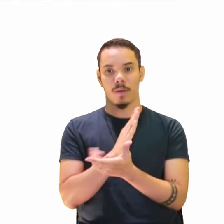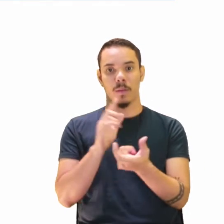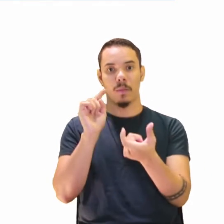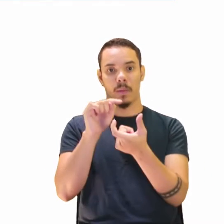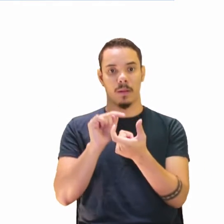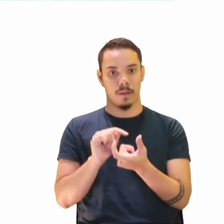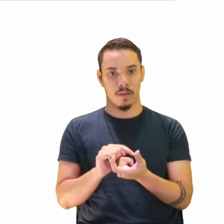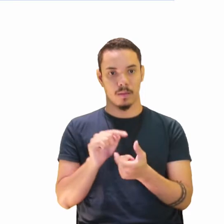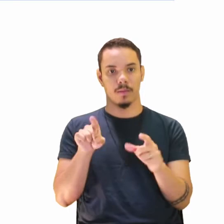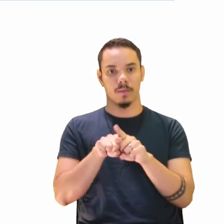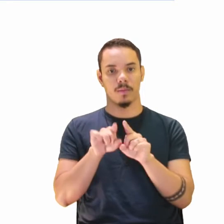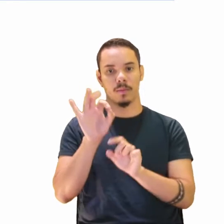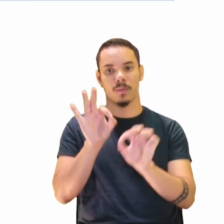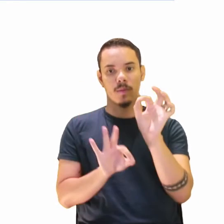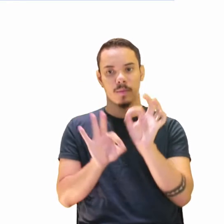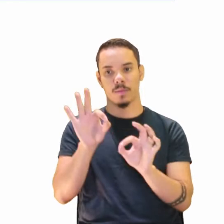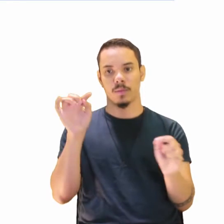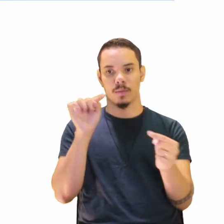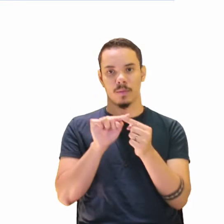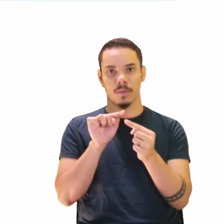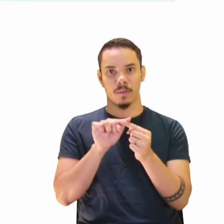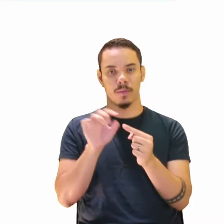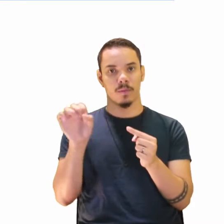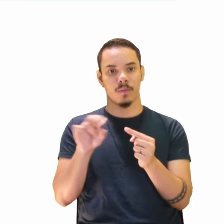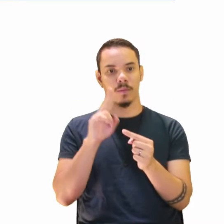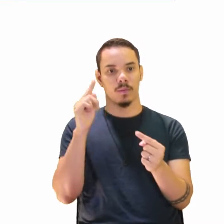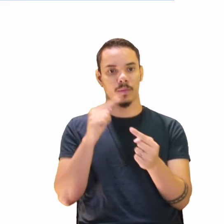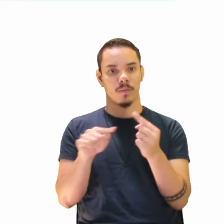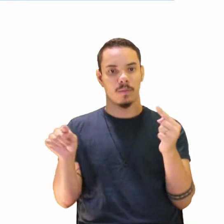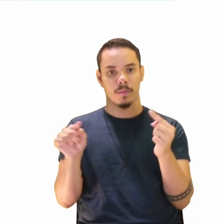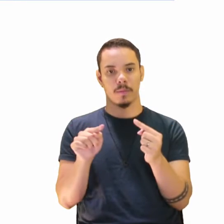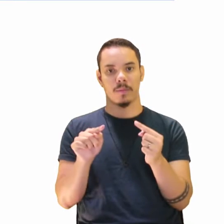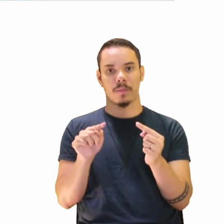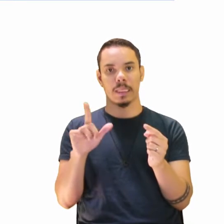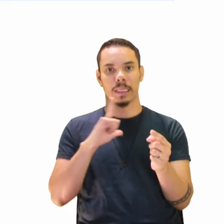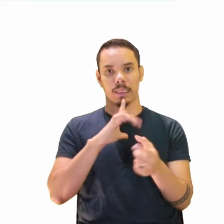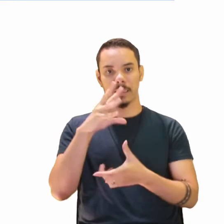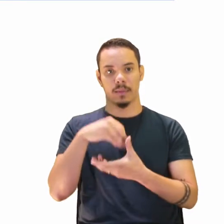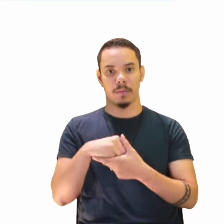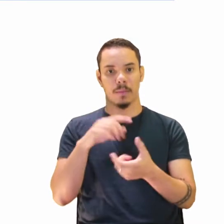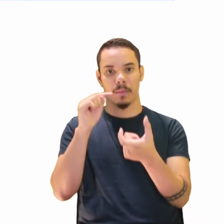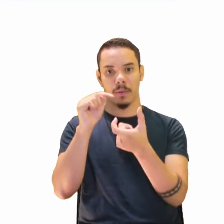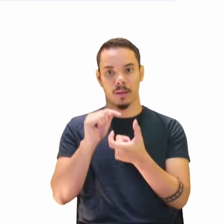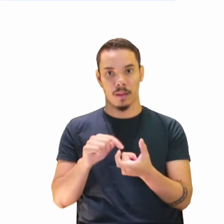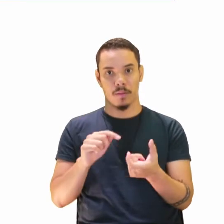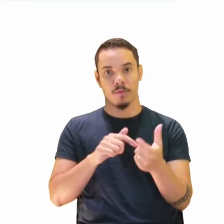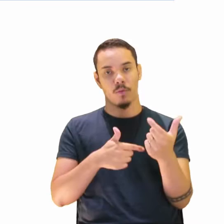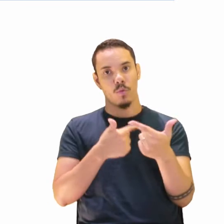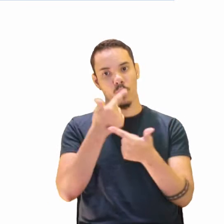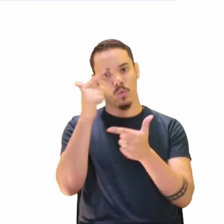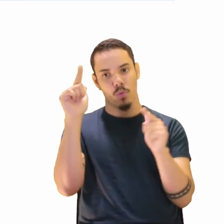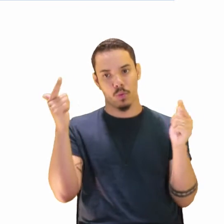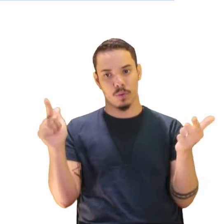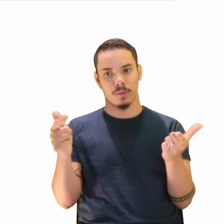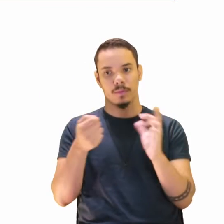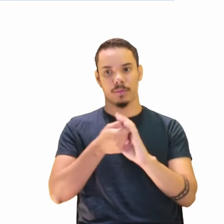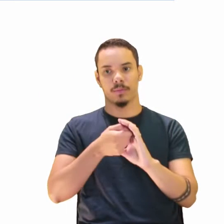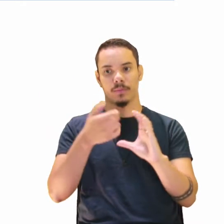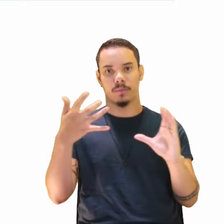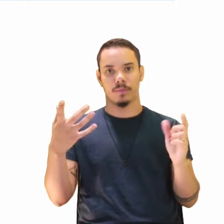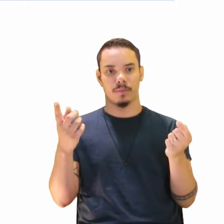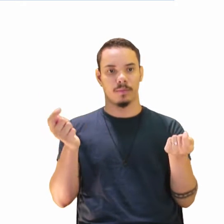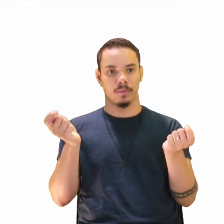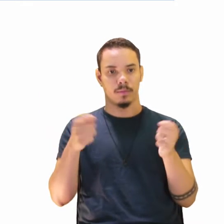da ordenação, combinação, contraposição de palavras, dentre outros, para ampliar as possibilidades